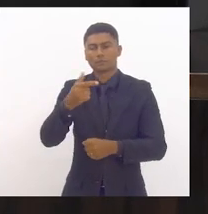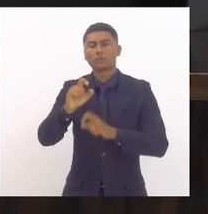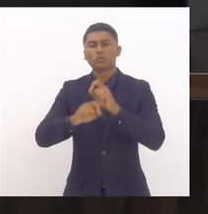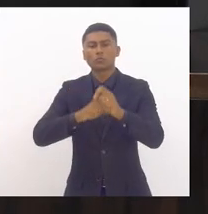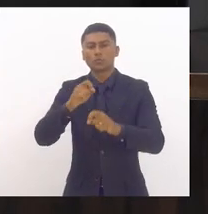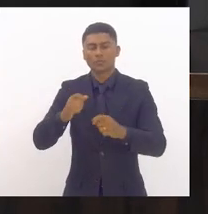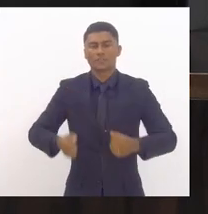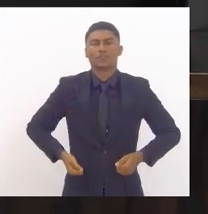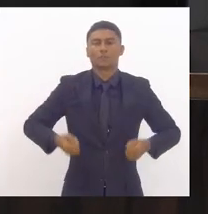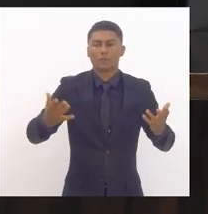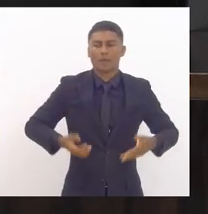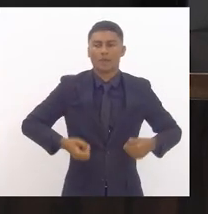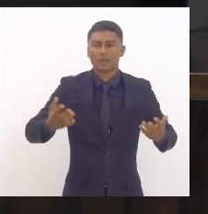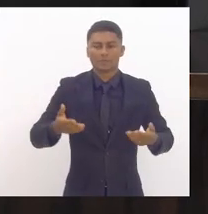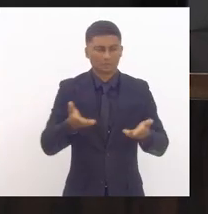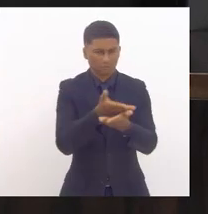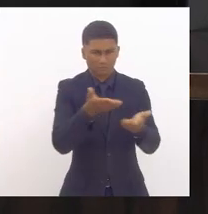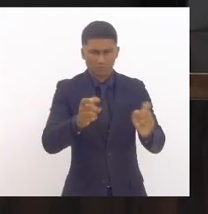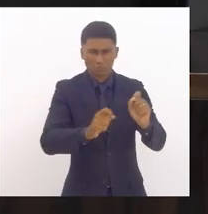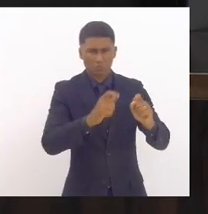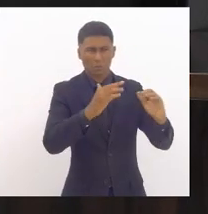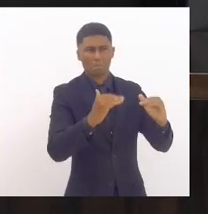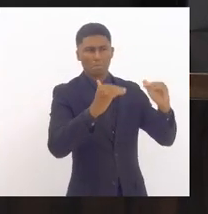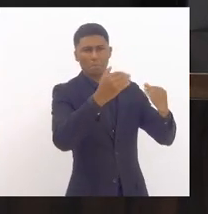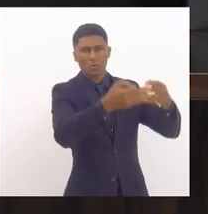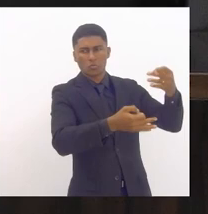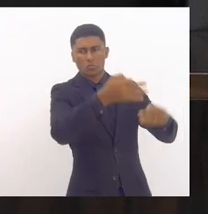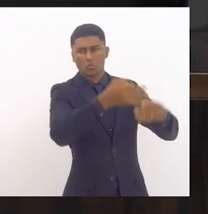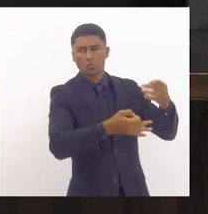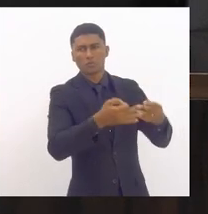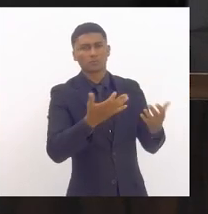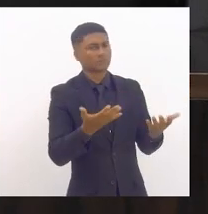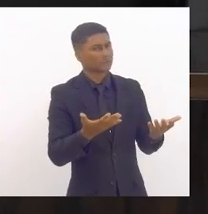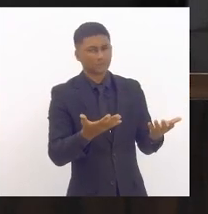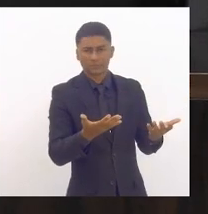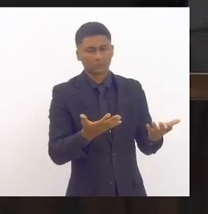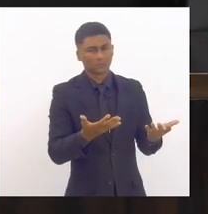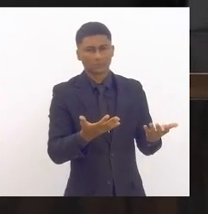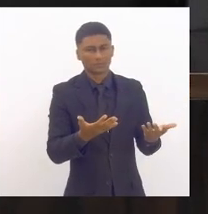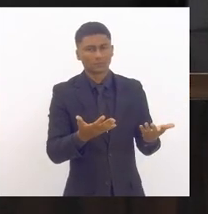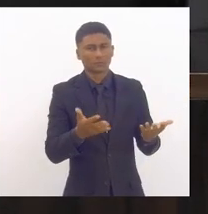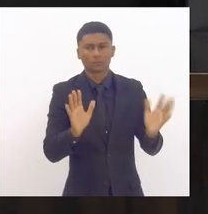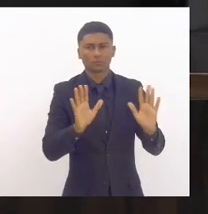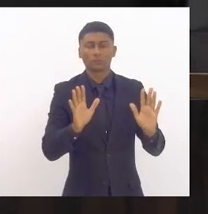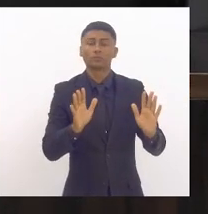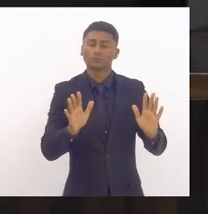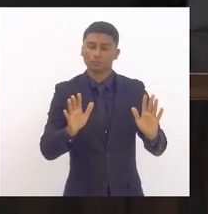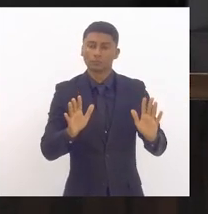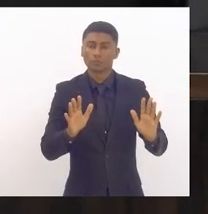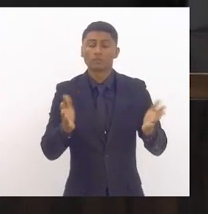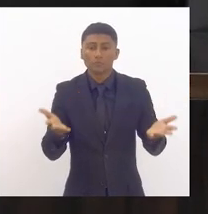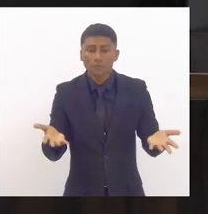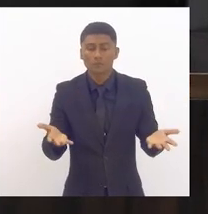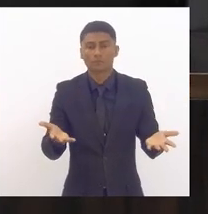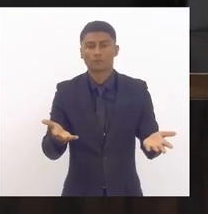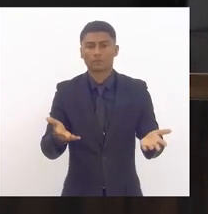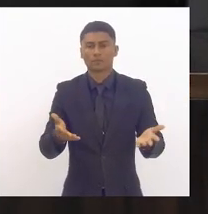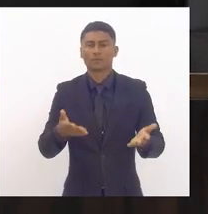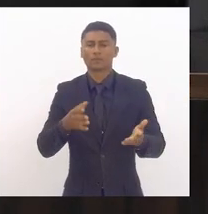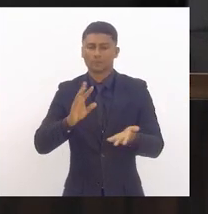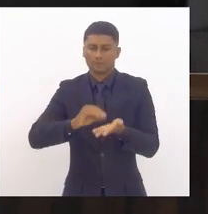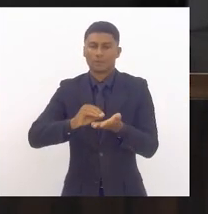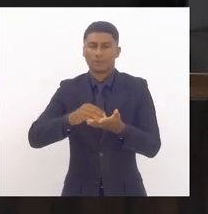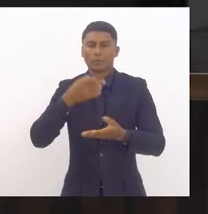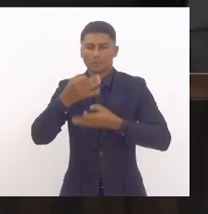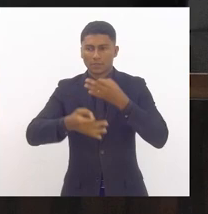organização da carreira da magistratura de primeiro grau de jurisdição do Estado do Rio de Janeiro e da outras providências. Pendente de pareceres das